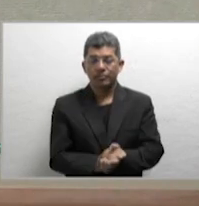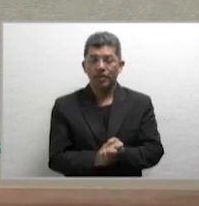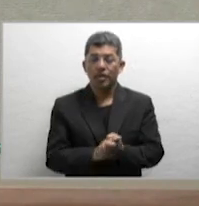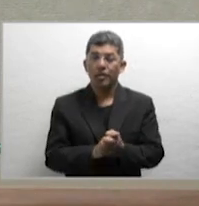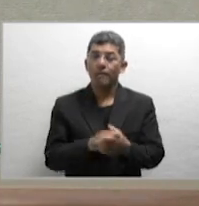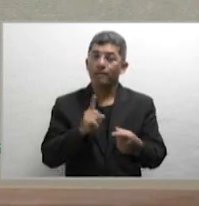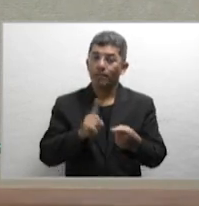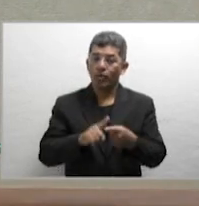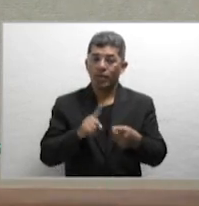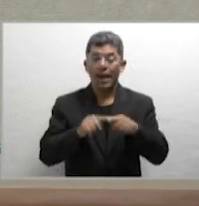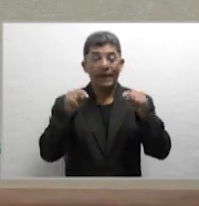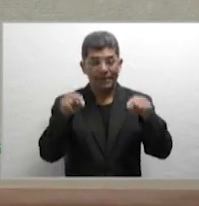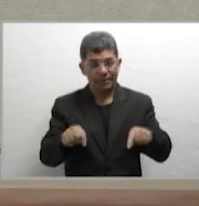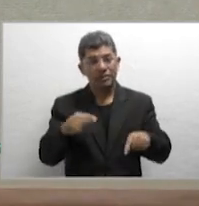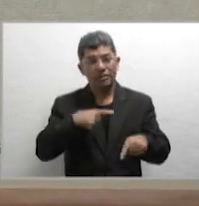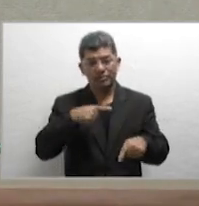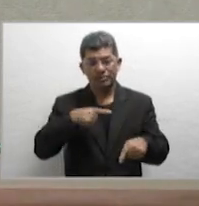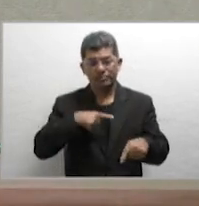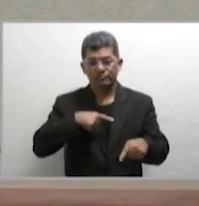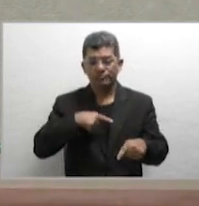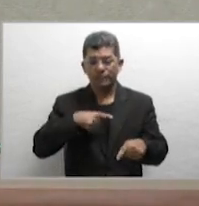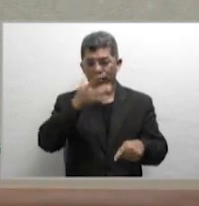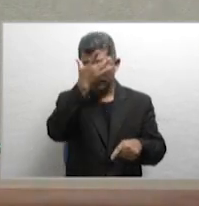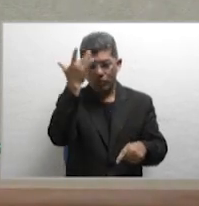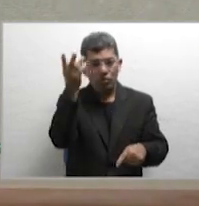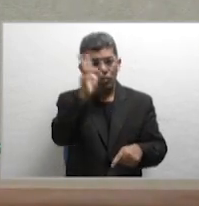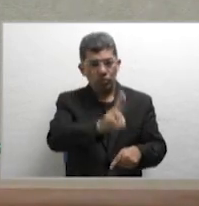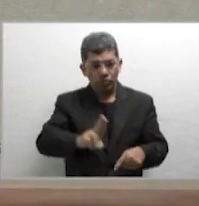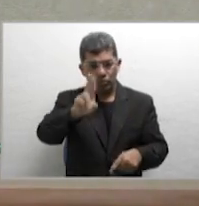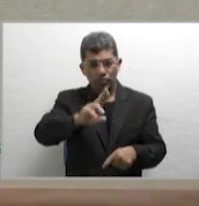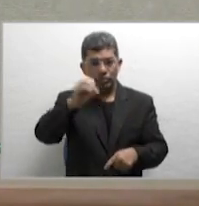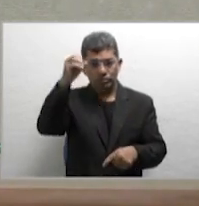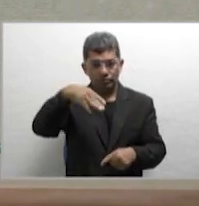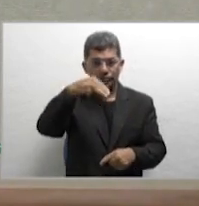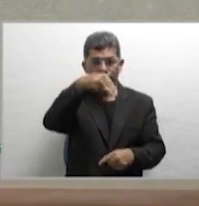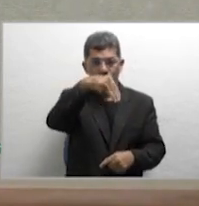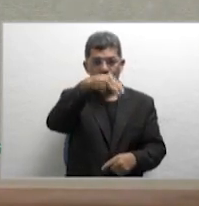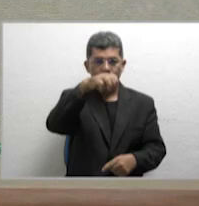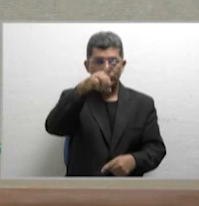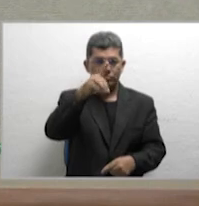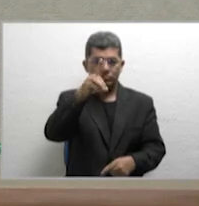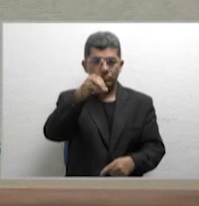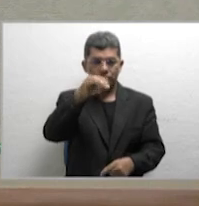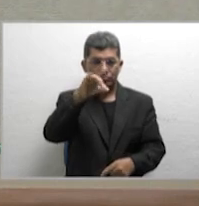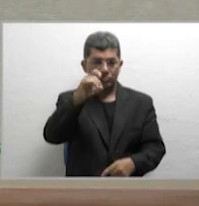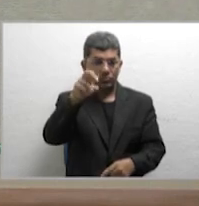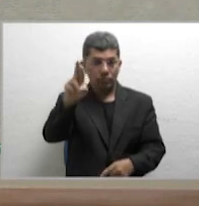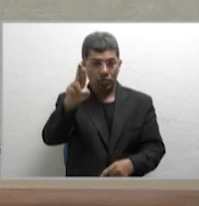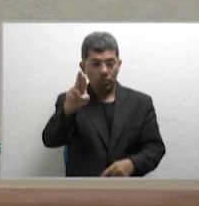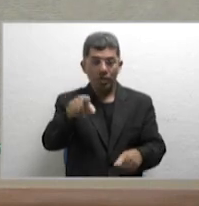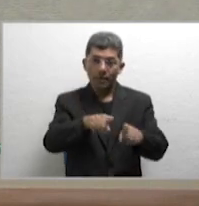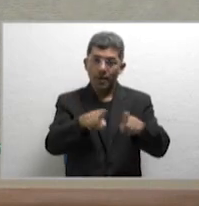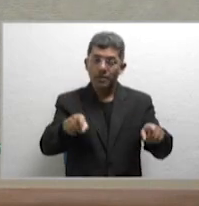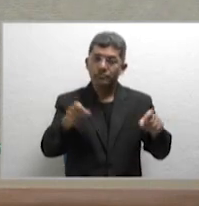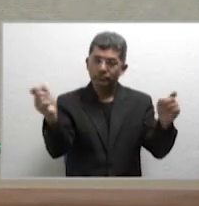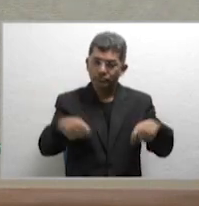aqui a gente tem a questão do consumidor, dos medidores, mas a gente tem que atentar também que, independente